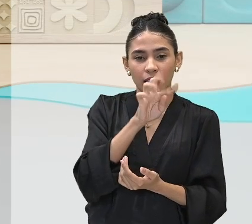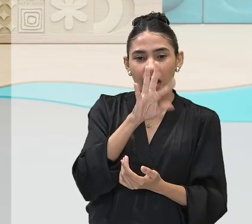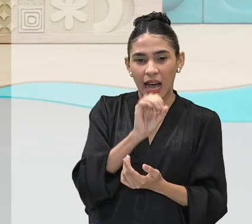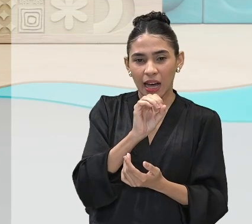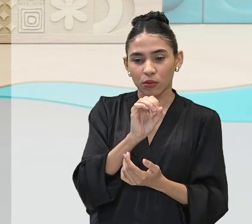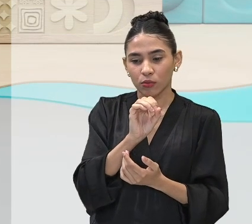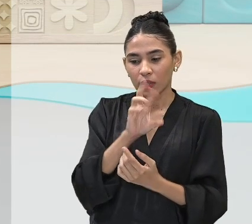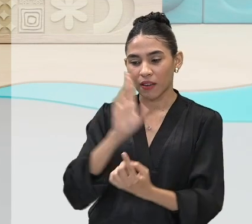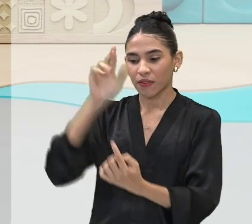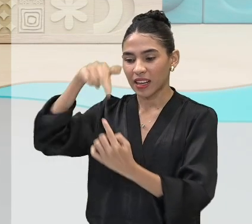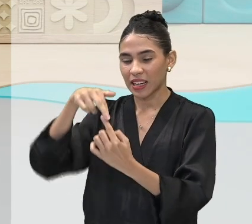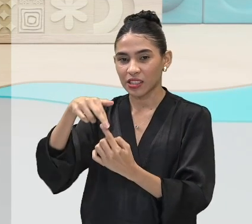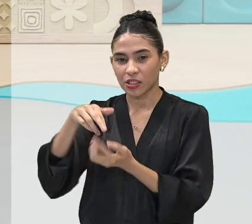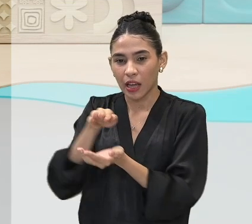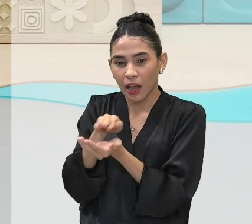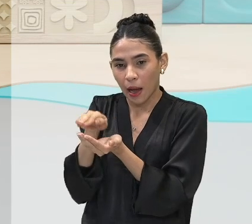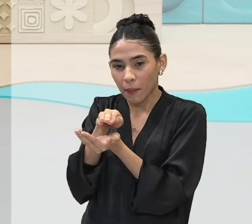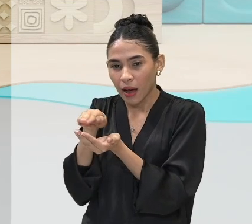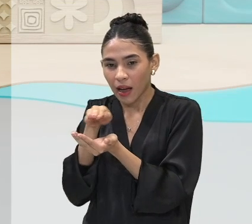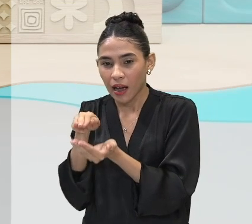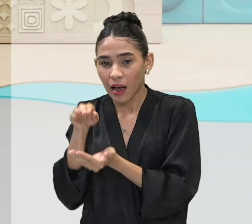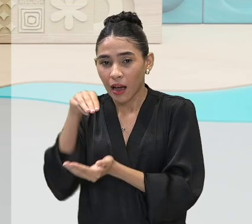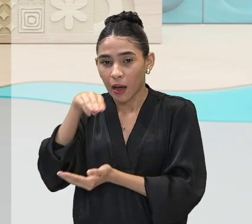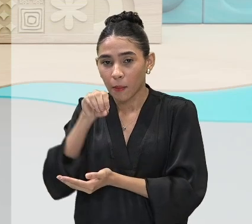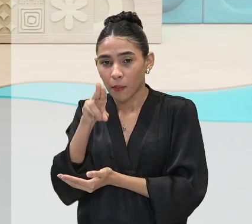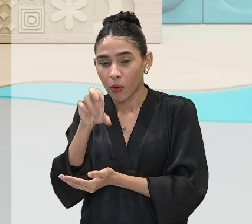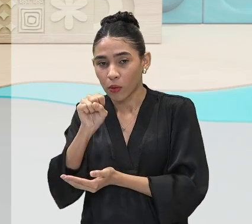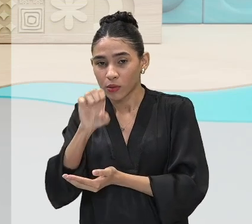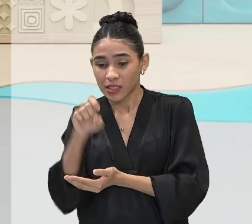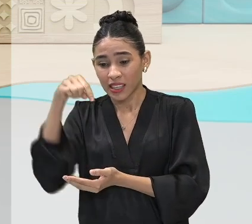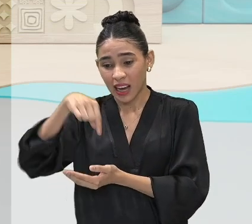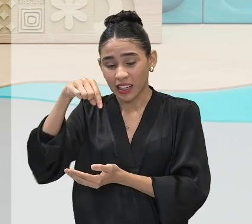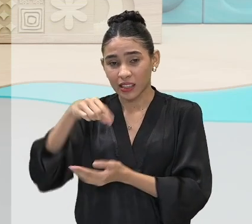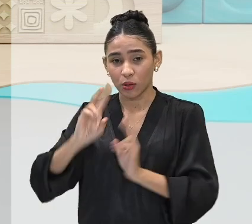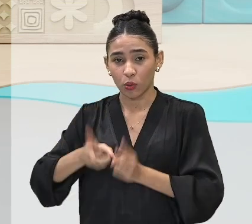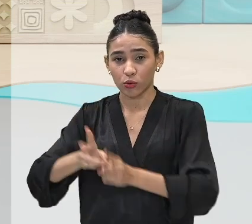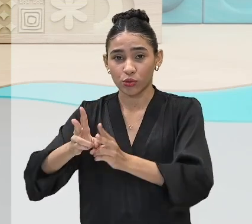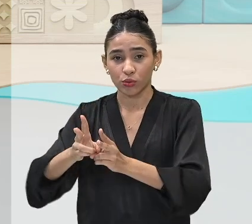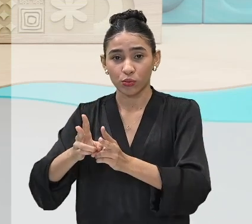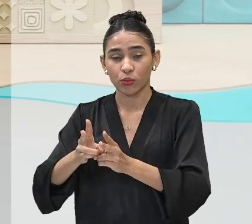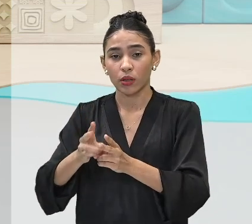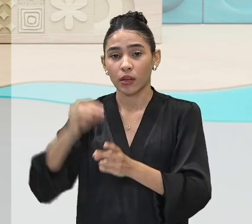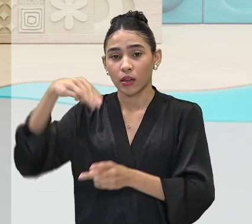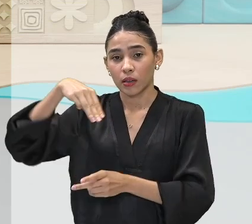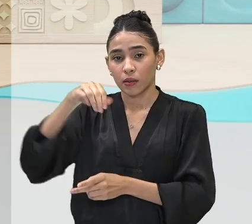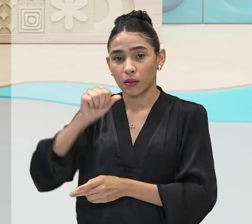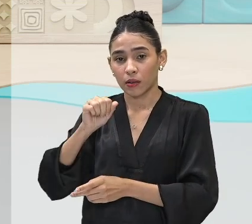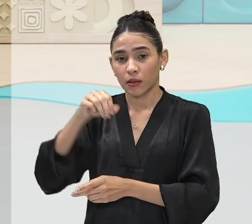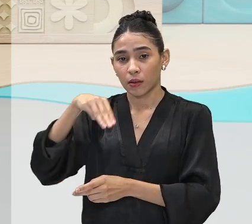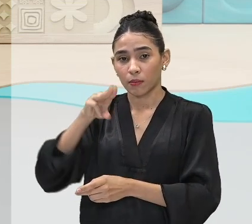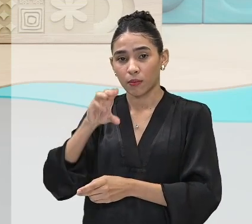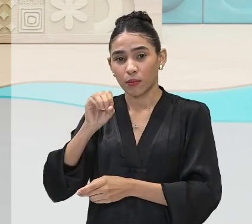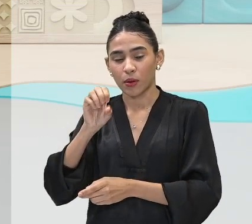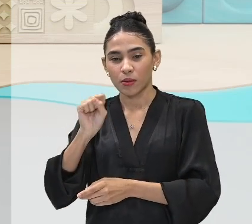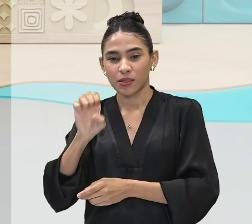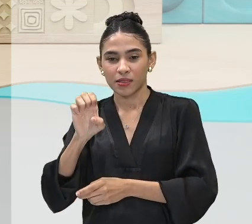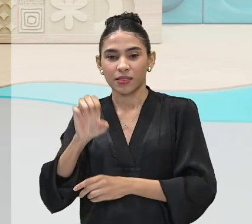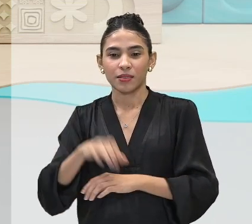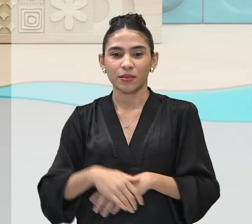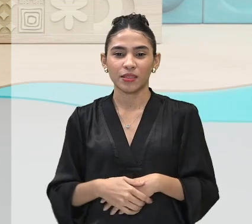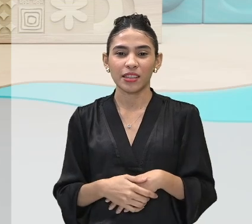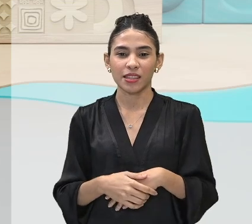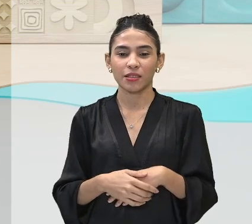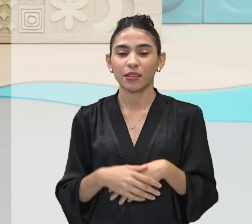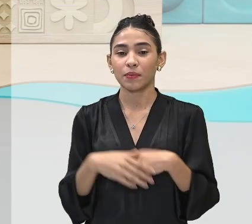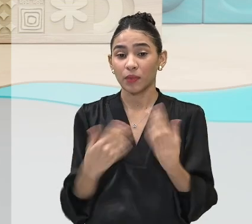rato, enquanto aqui no Brasil a gente continua chamando de mouse, fazendo com que essa aproximação